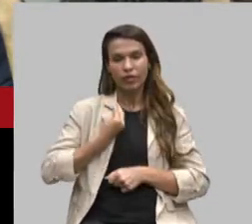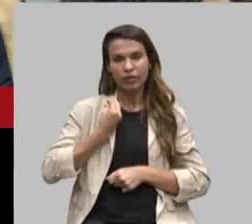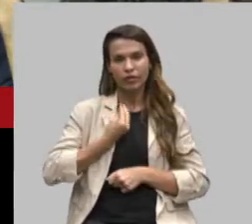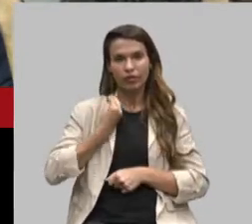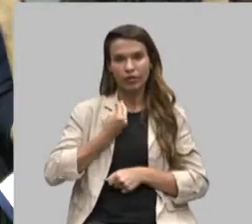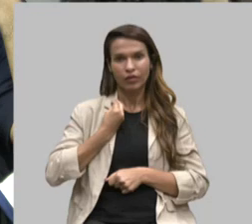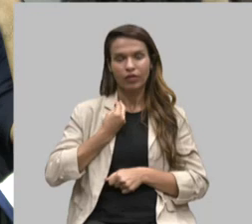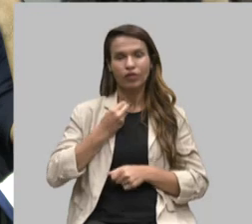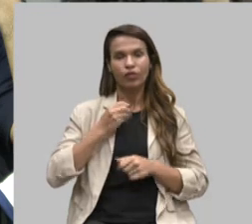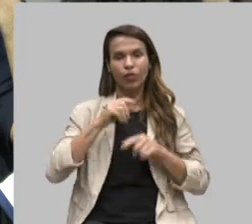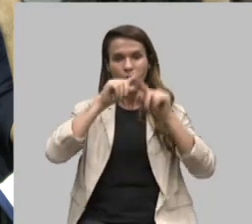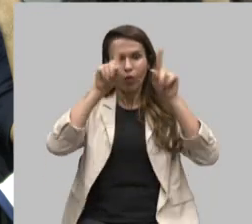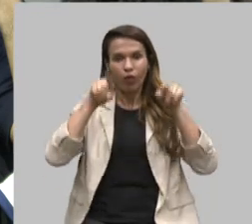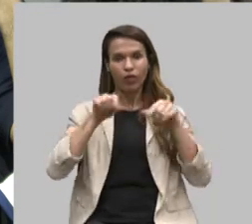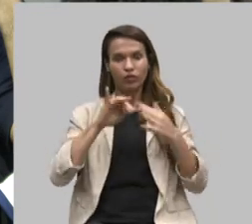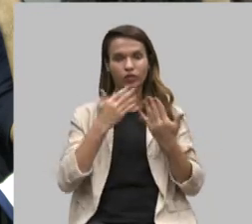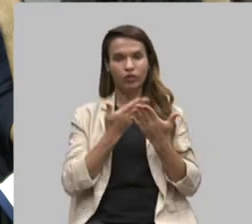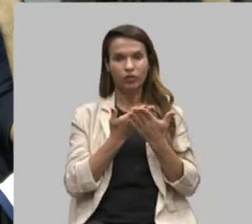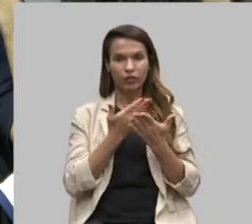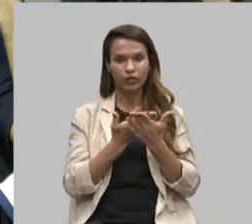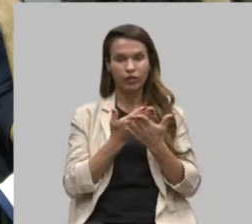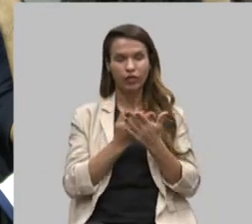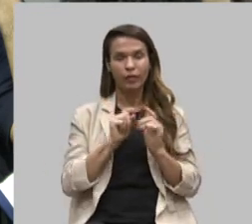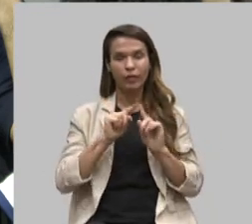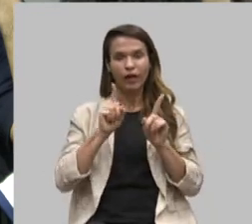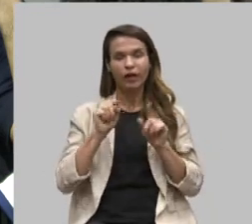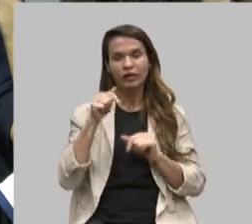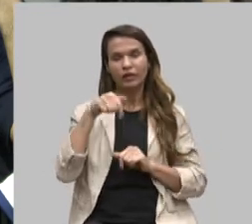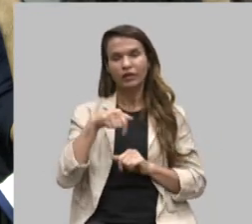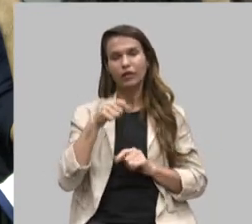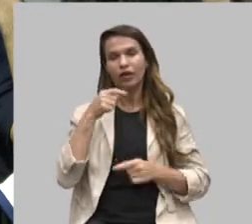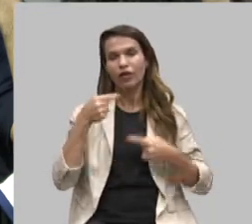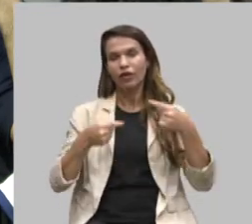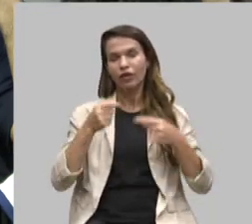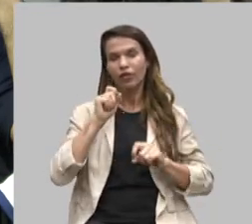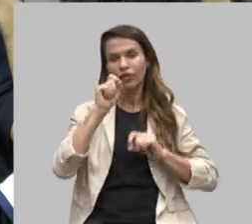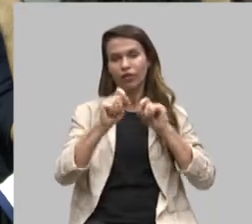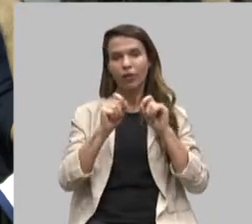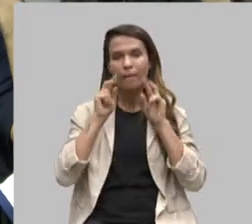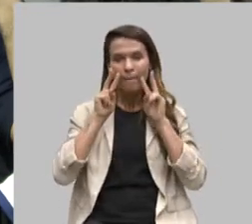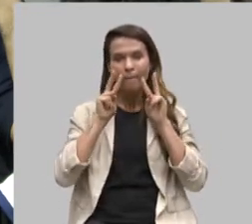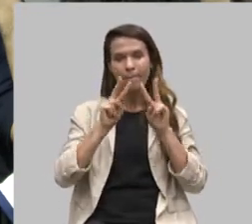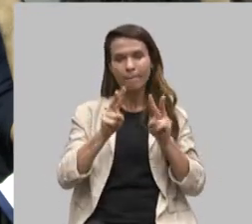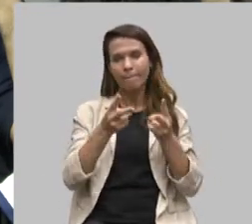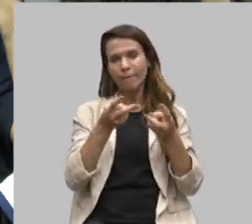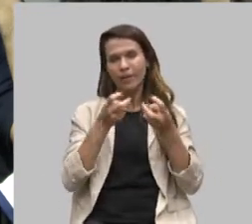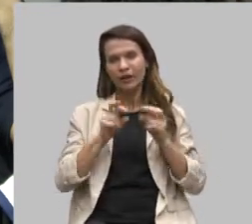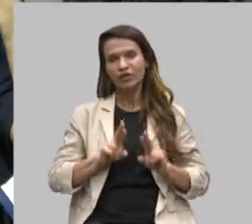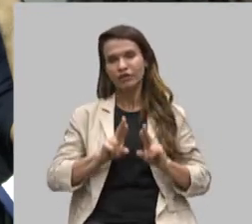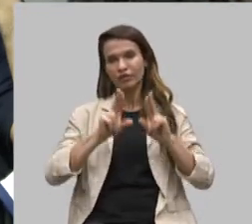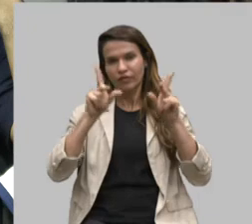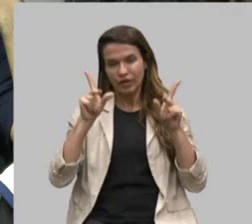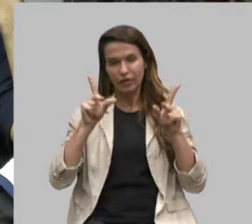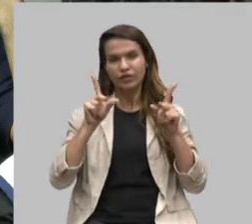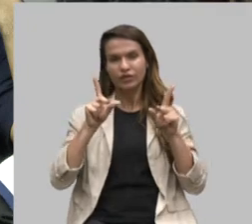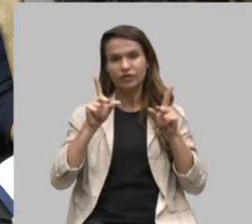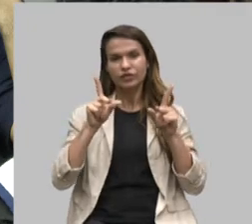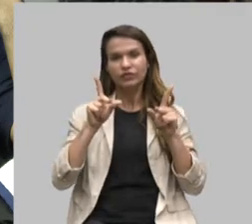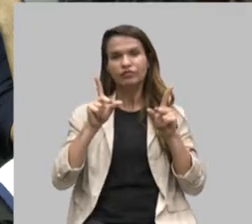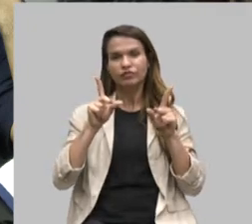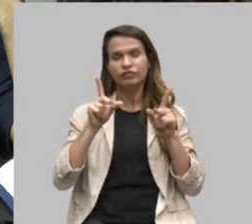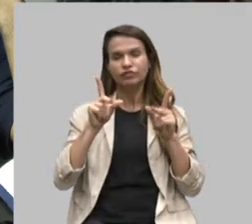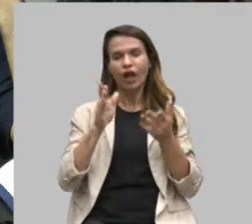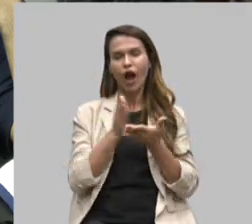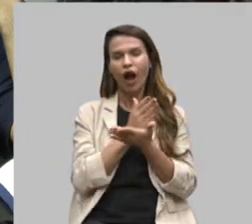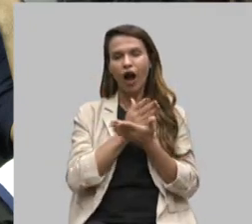escolar só que a questão aqui é a gente vê a diferença disso na prática algum de nós aqui